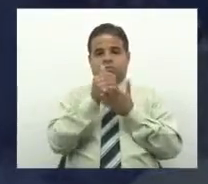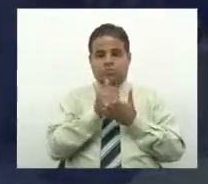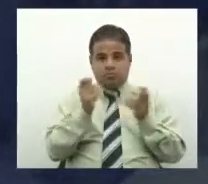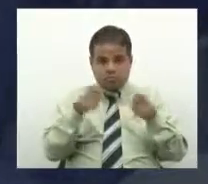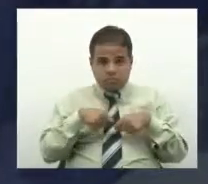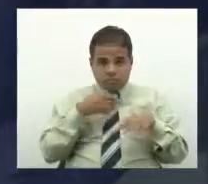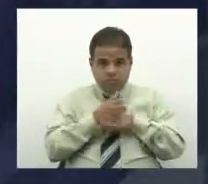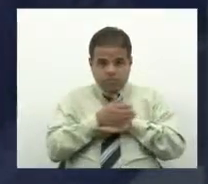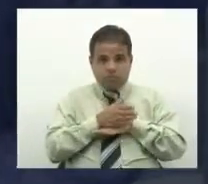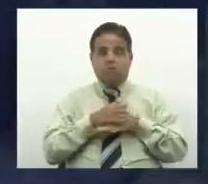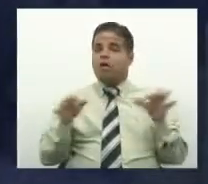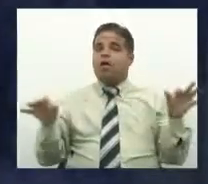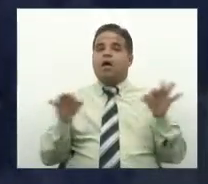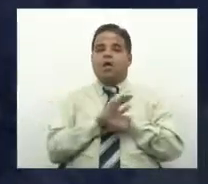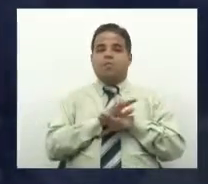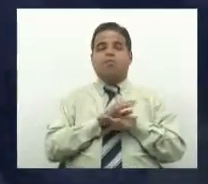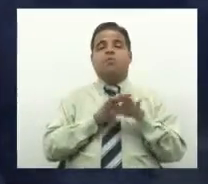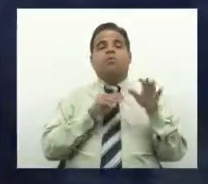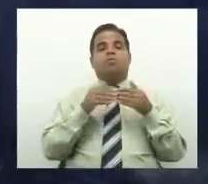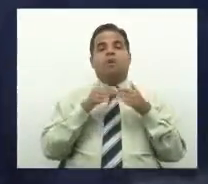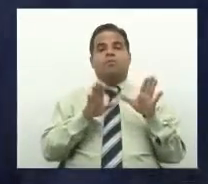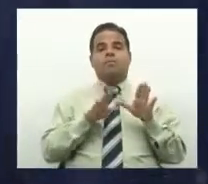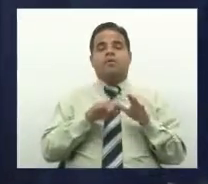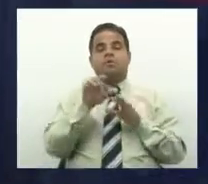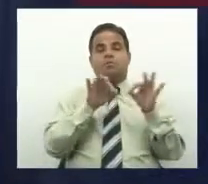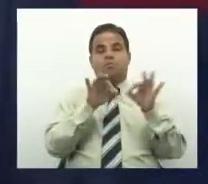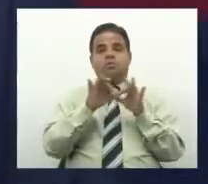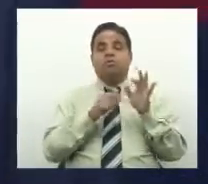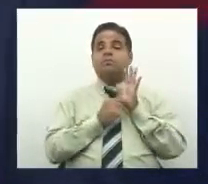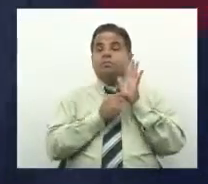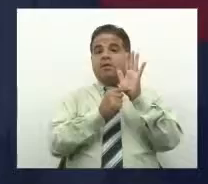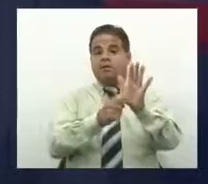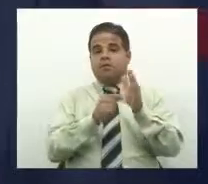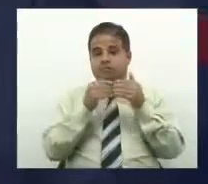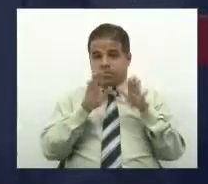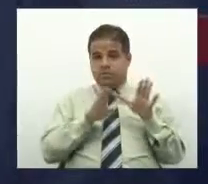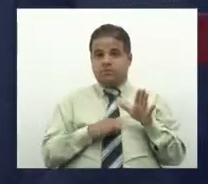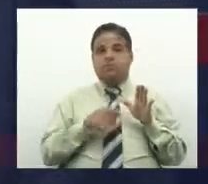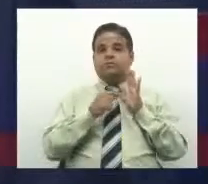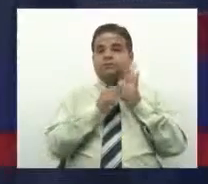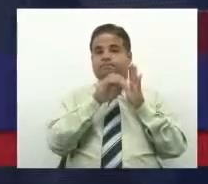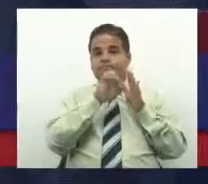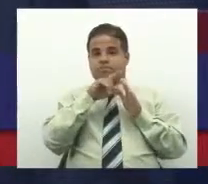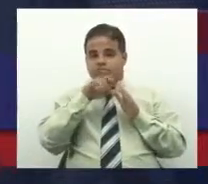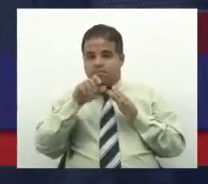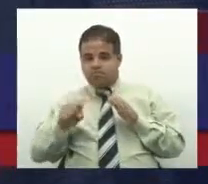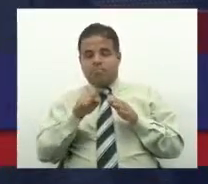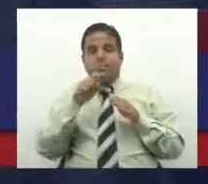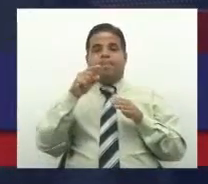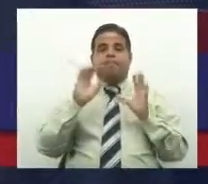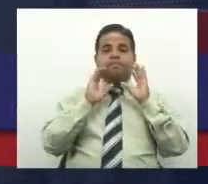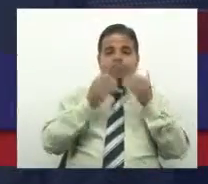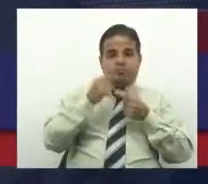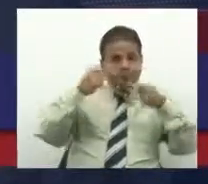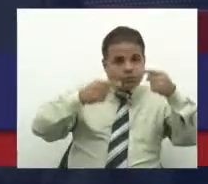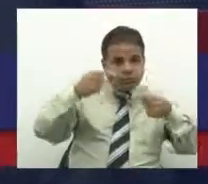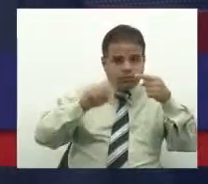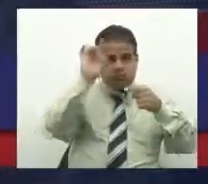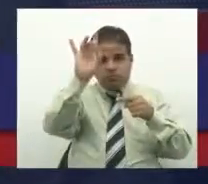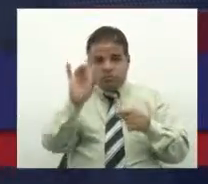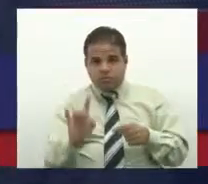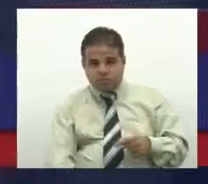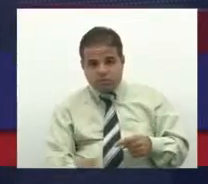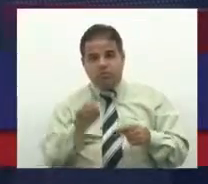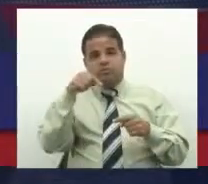aprovado, né? Sim, terminou a audiência, eu vou abrir um prazo para os vereadores apresentarem emendas. Apresentou-se as emendas, a comissão discute emenda por emenda